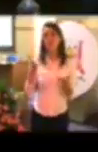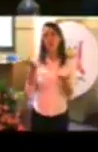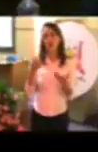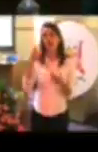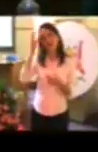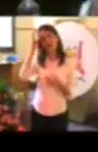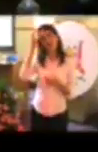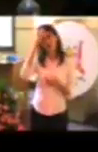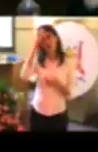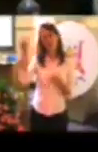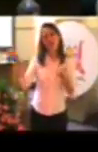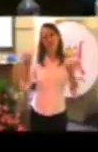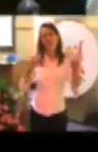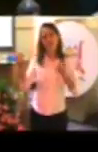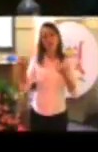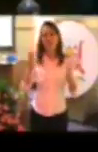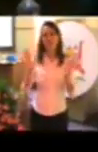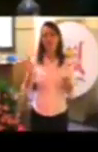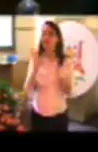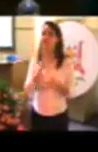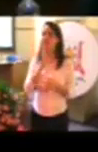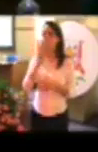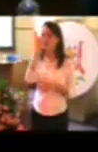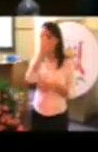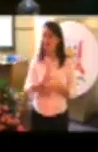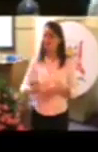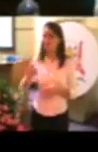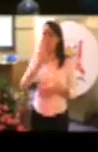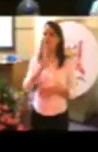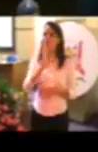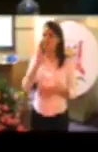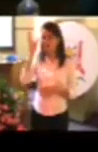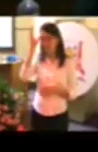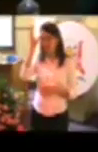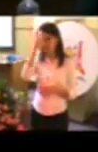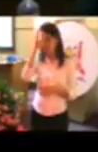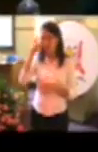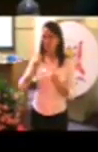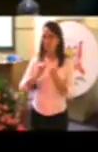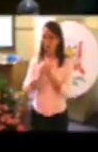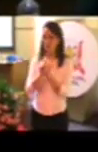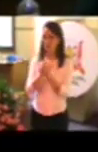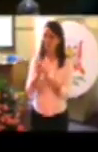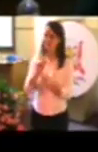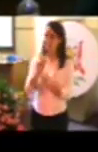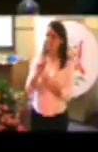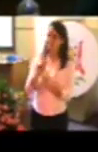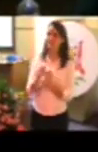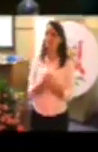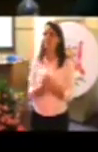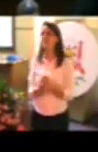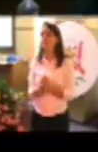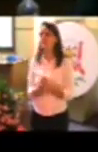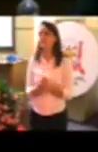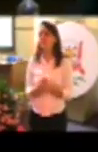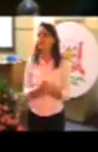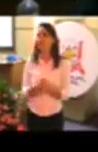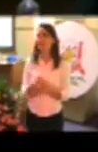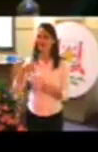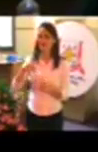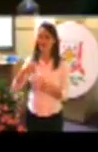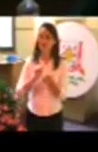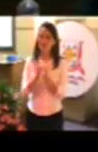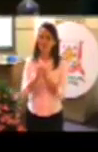muito em Criciúma. Acho que o Brasil todo conhece Criciúma. Não é pelo time de futebol não, viu? Que não anda lá muito bem